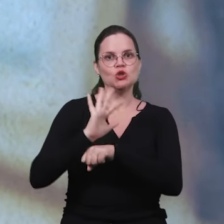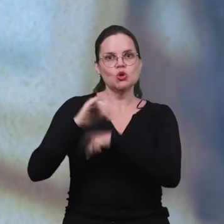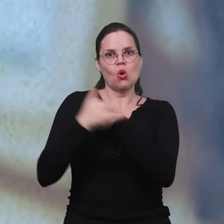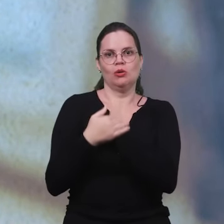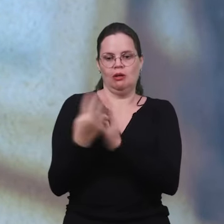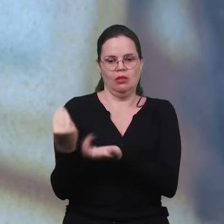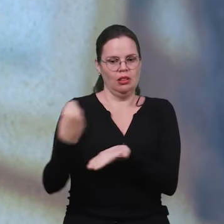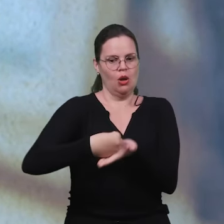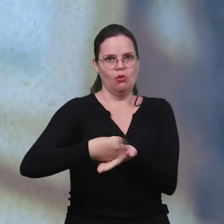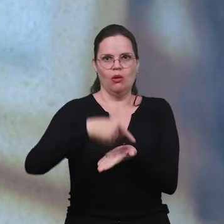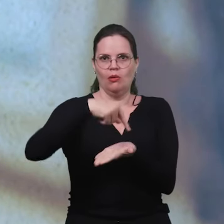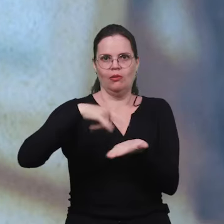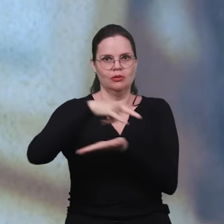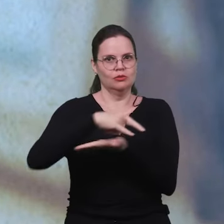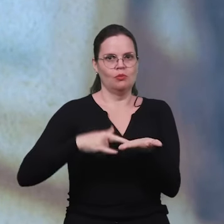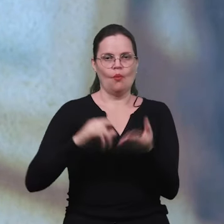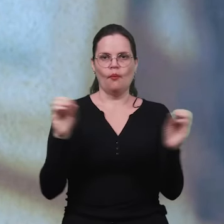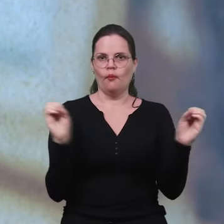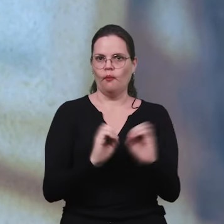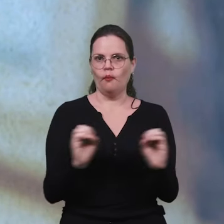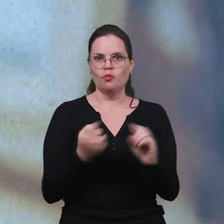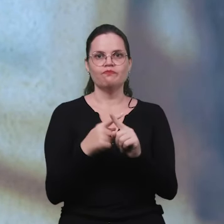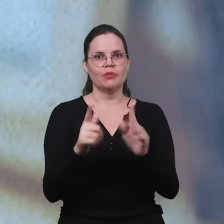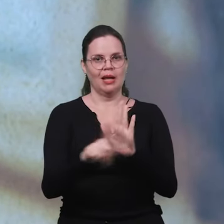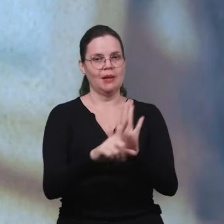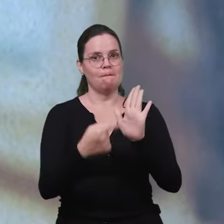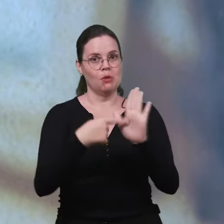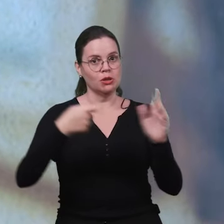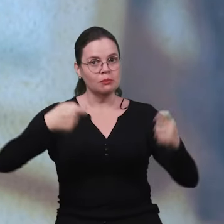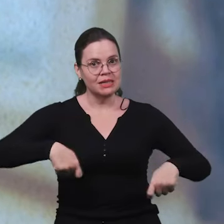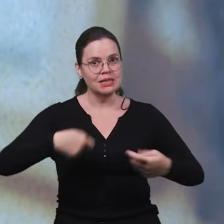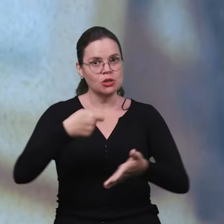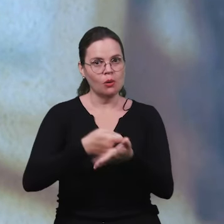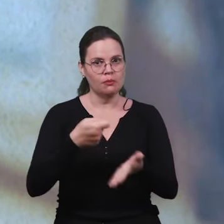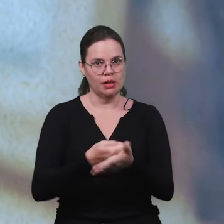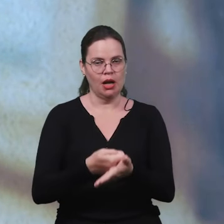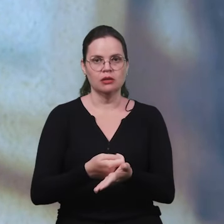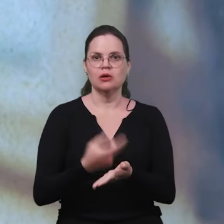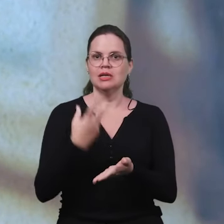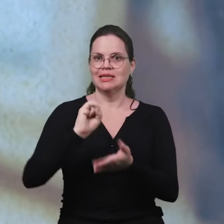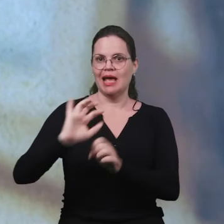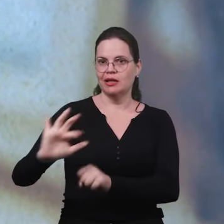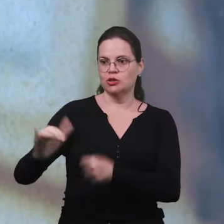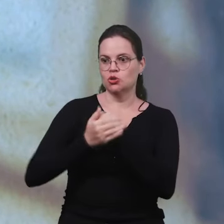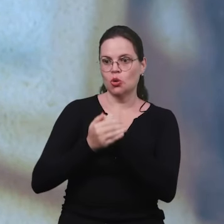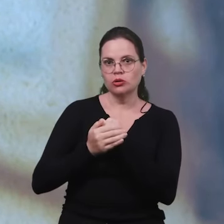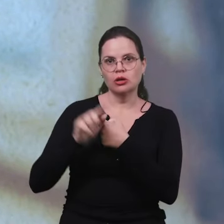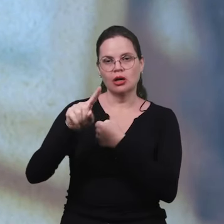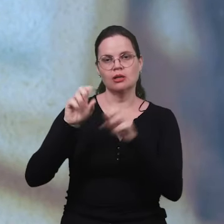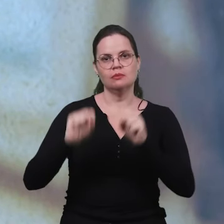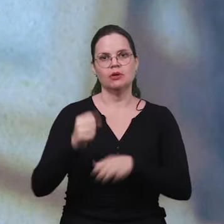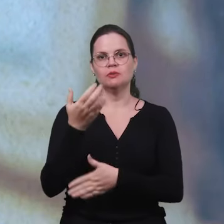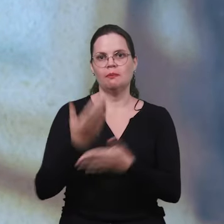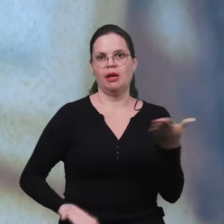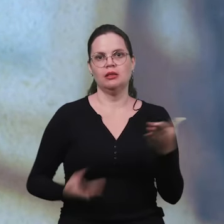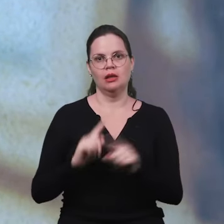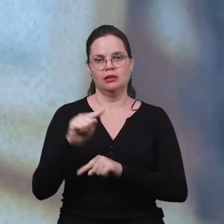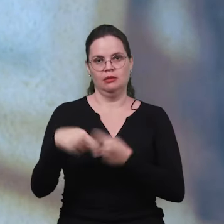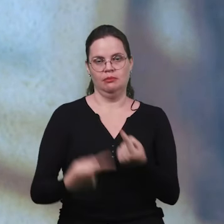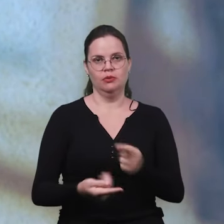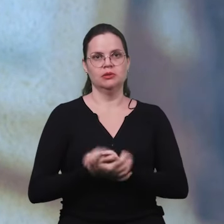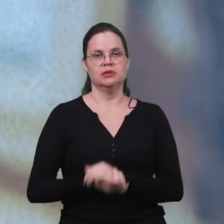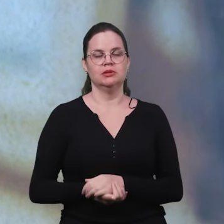ele deveria, pela lei, deveria apresentar, ele pode perder esse bem. É aplicado a ele a pena de sonegados, que